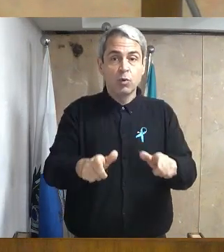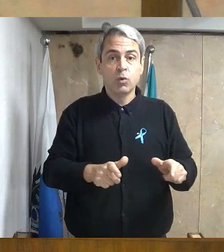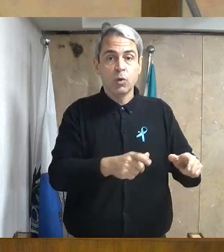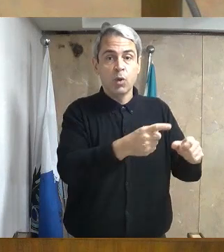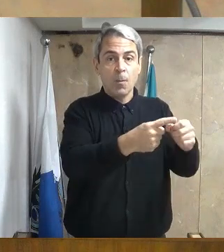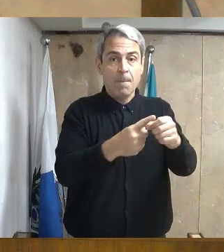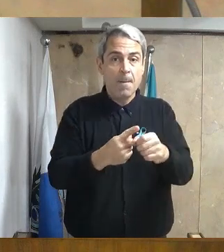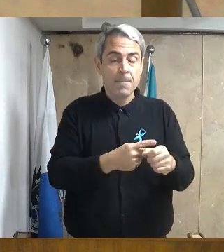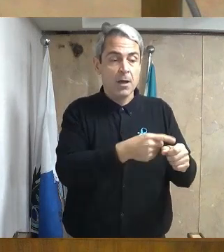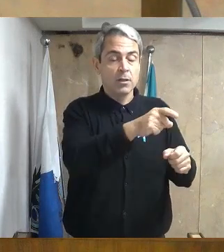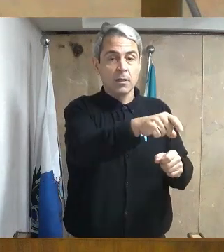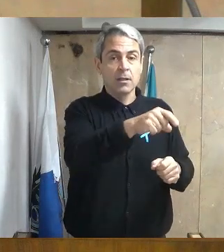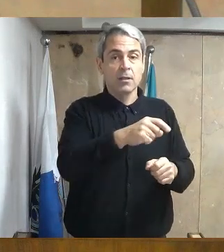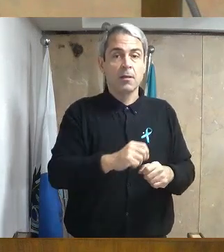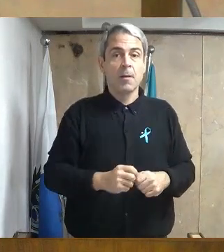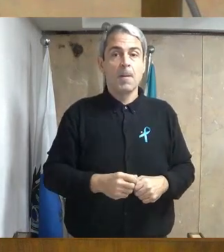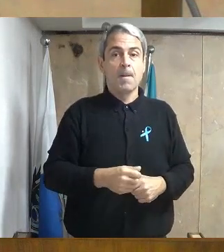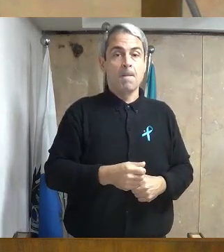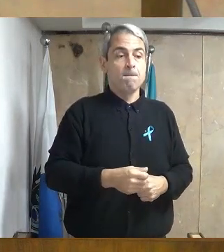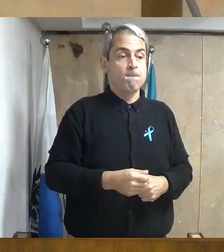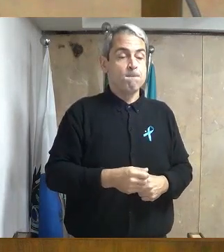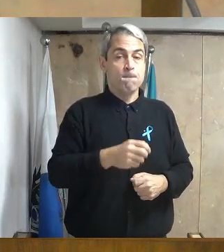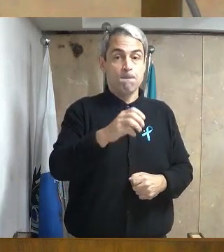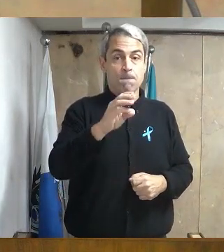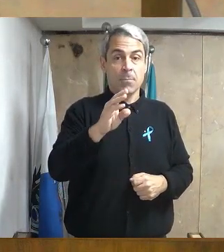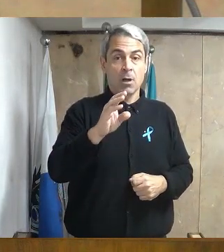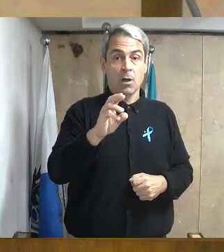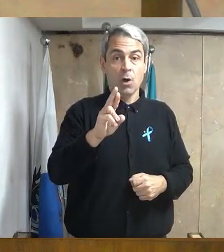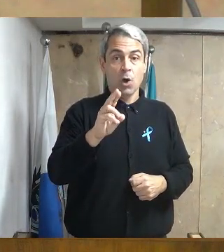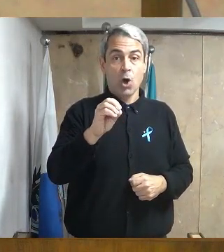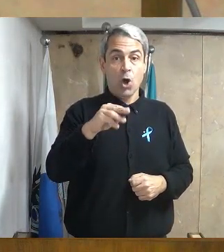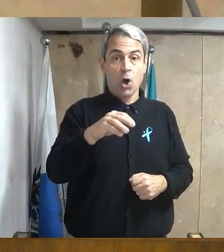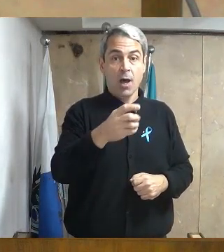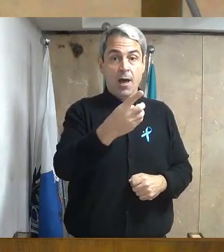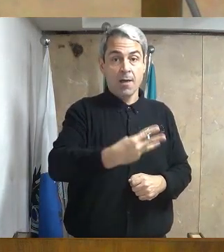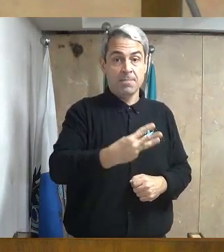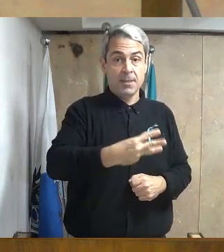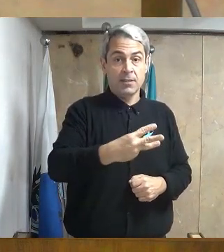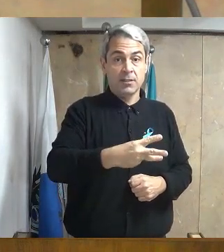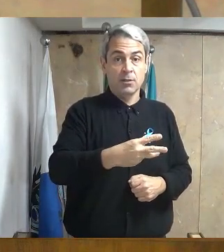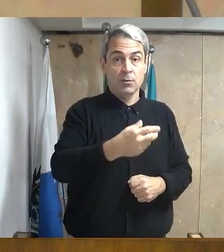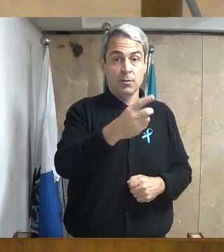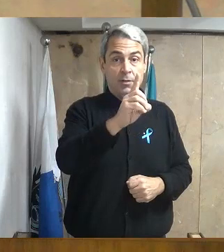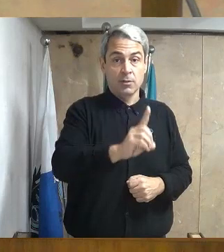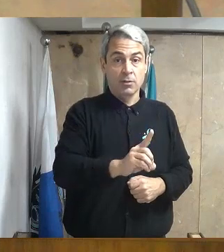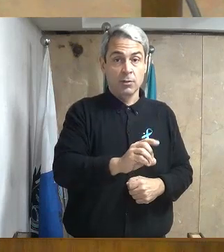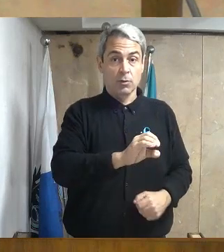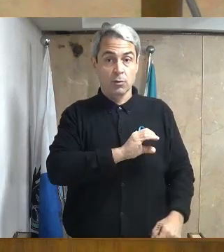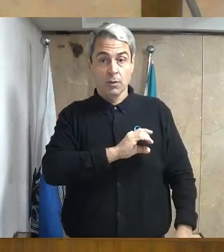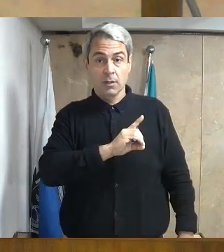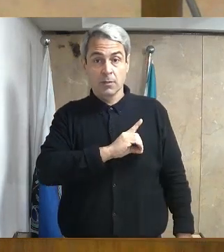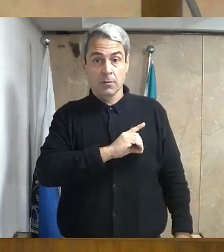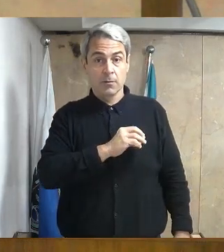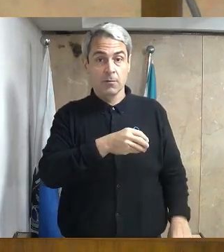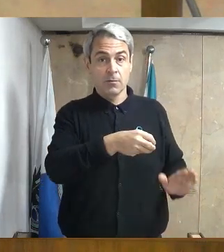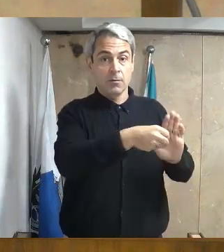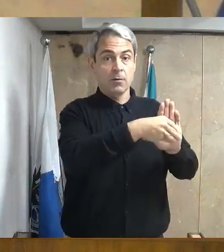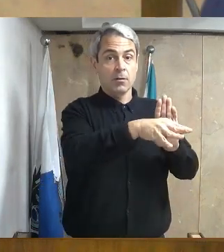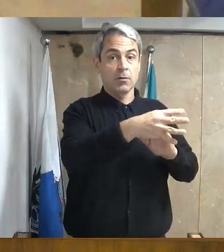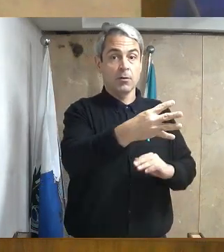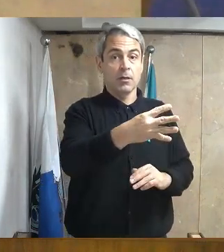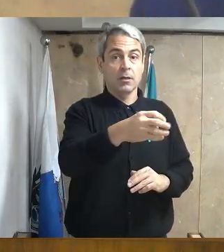e Cabreúva, localizado no bairro Jardim Rossi, terceiro distrito deste município. Indicação número